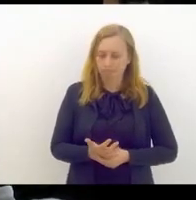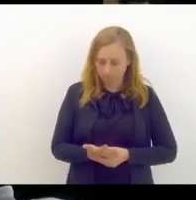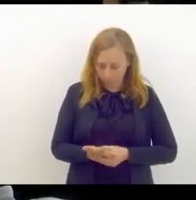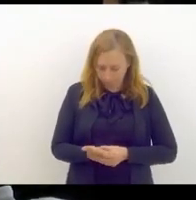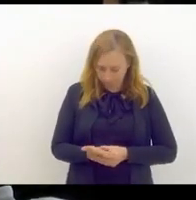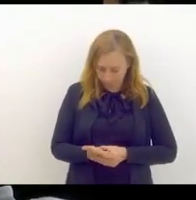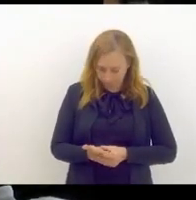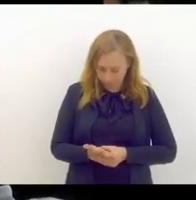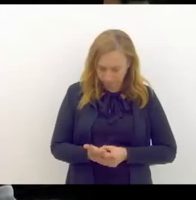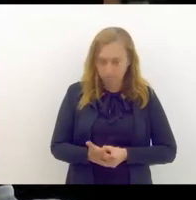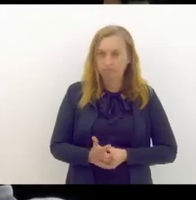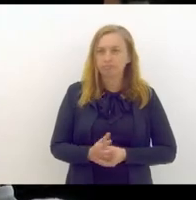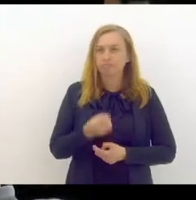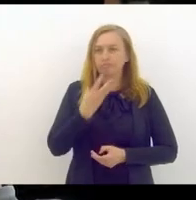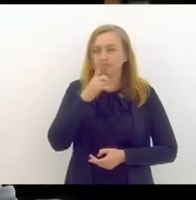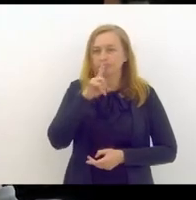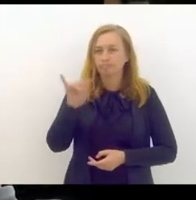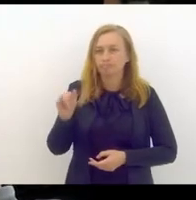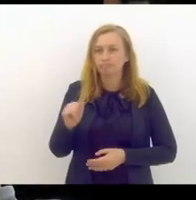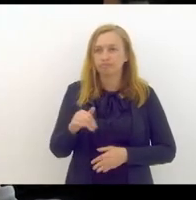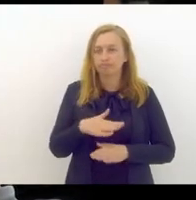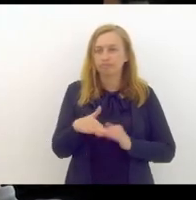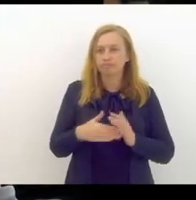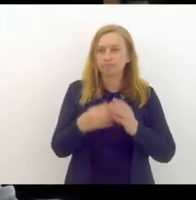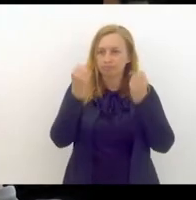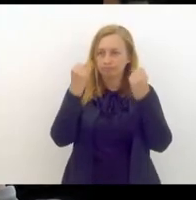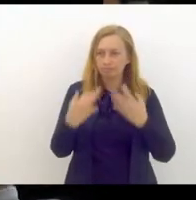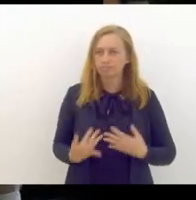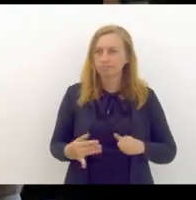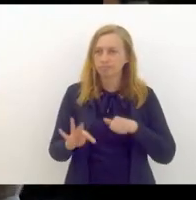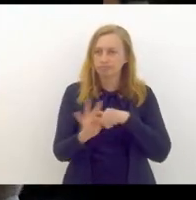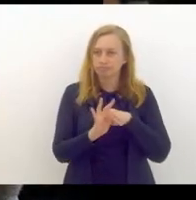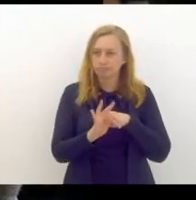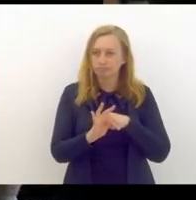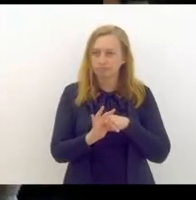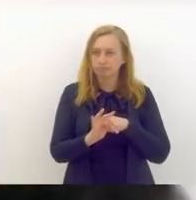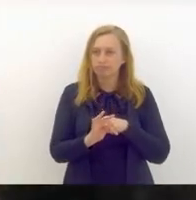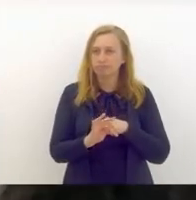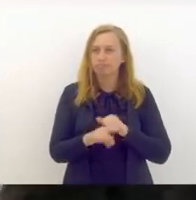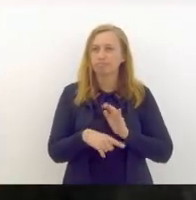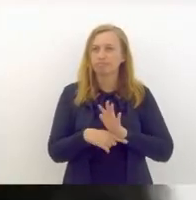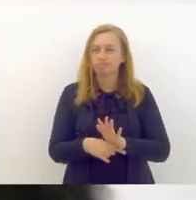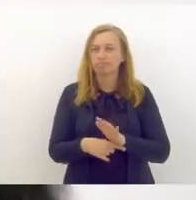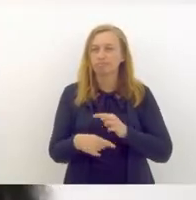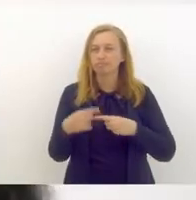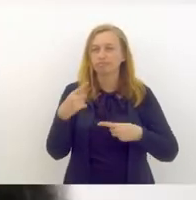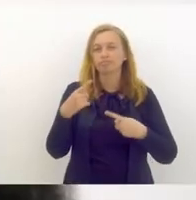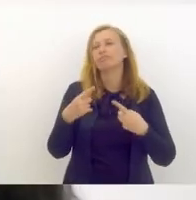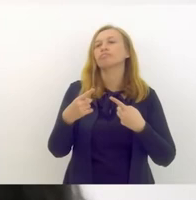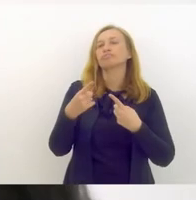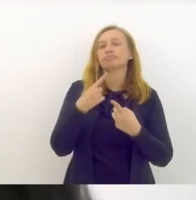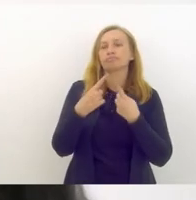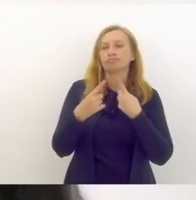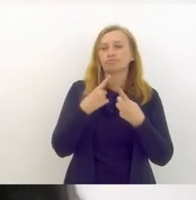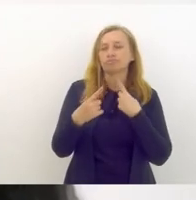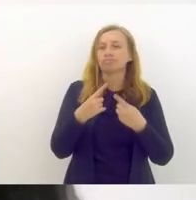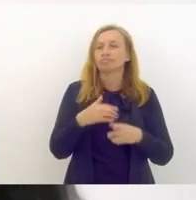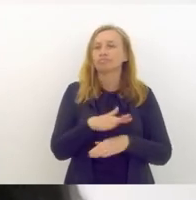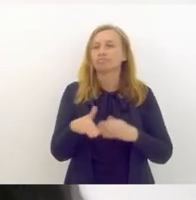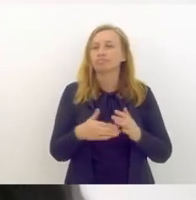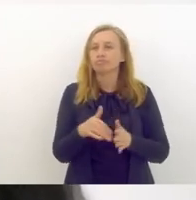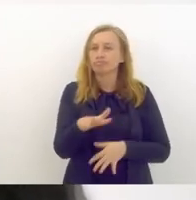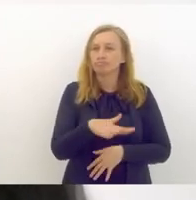Bom dia a todos. Eu vou fazer apenas um esclarecimento técnico para contribuir com a discussão. toda essa